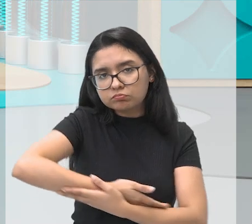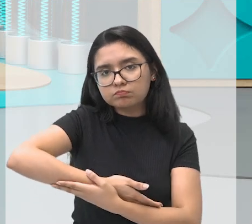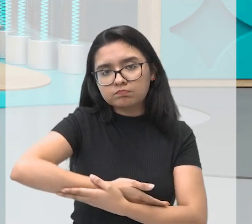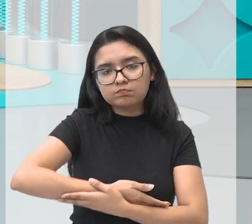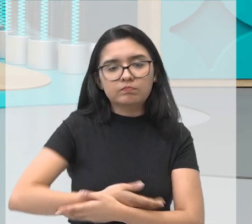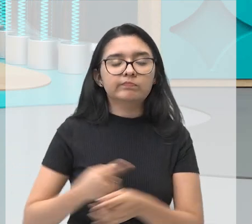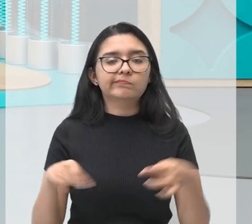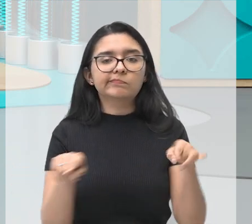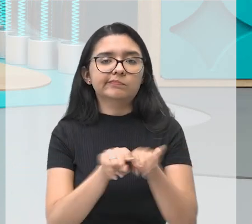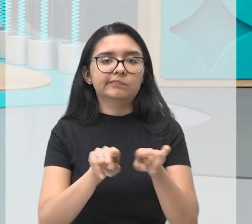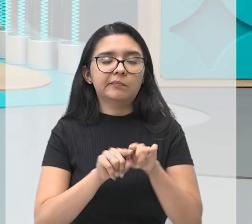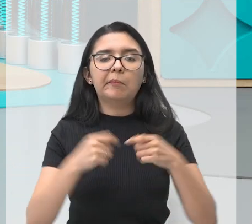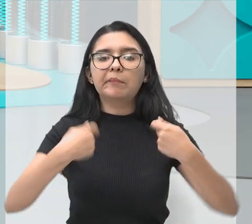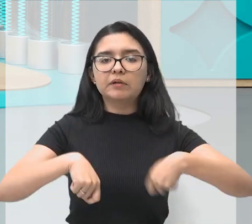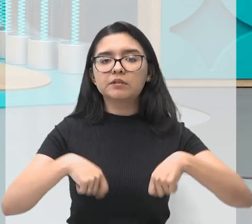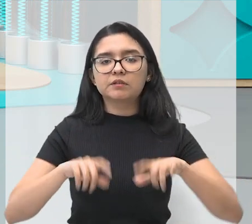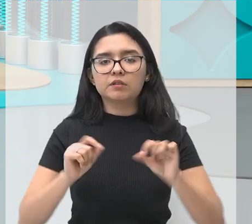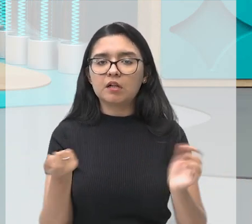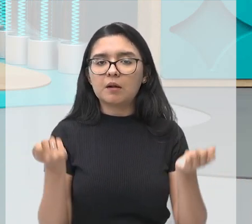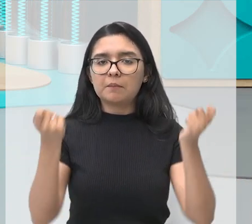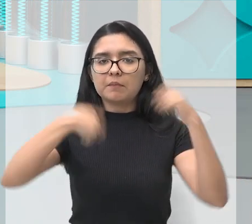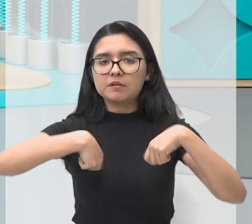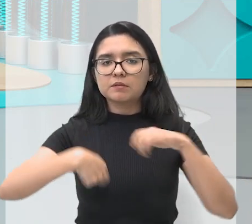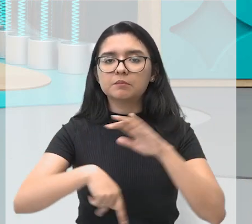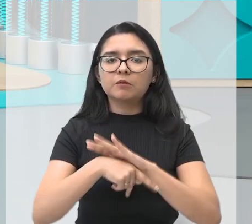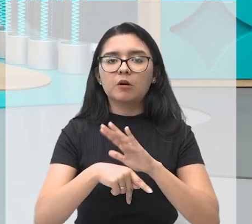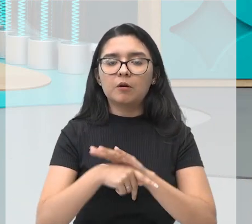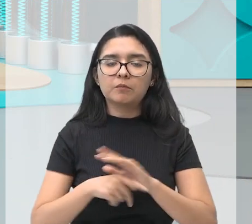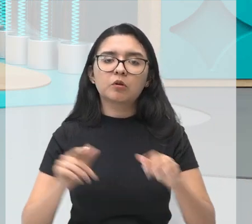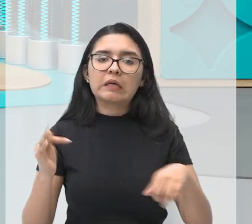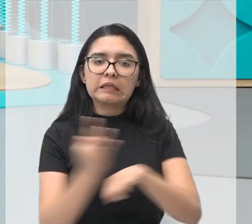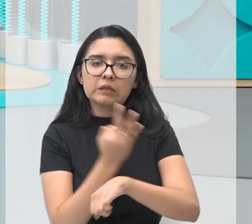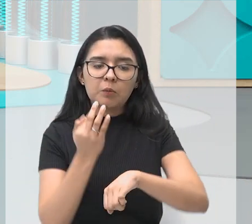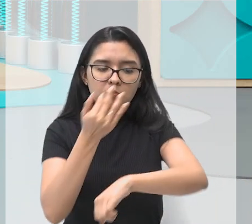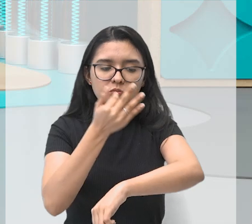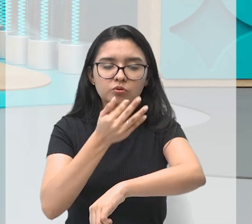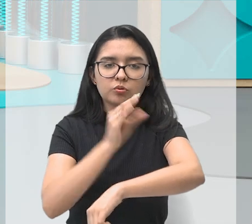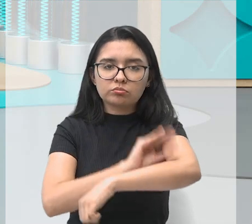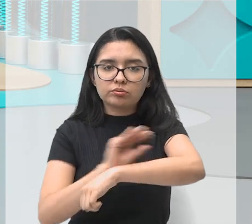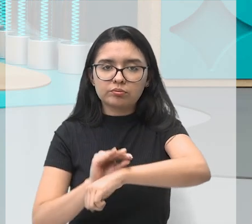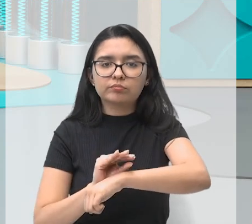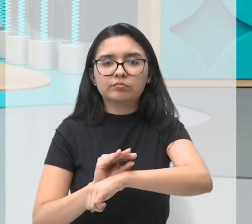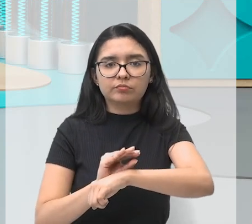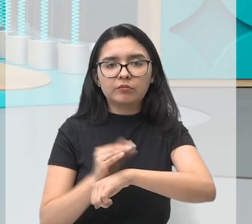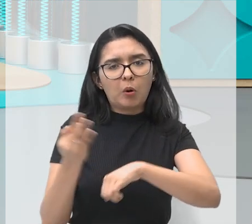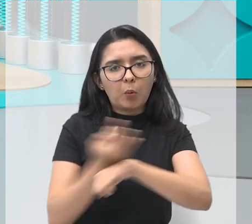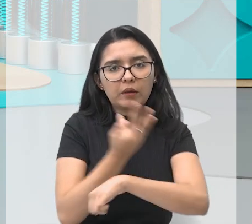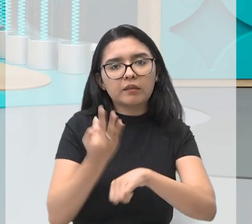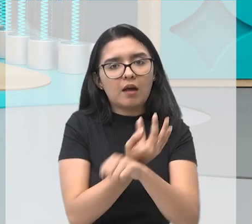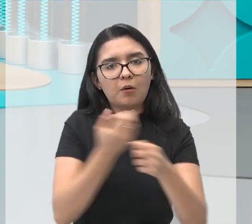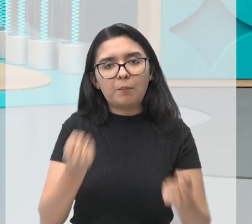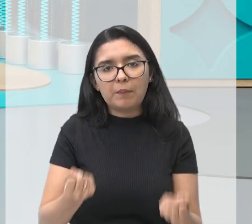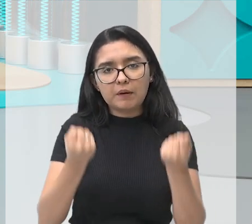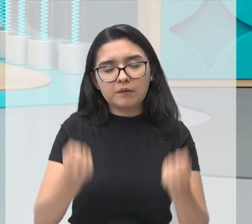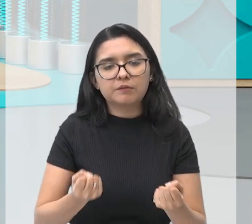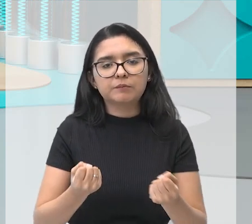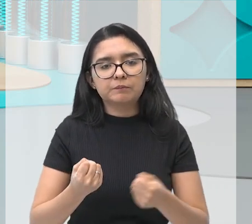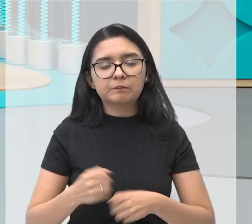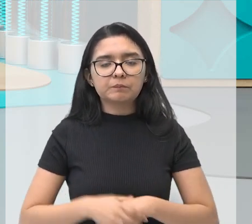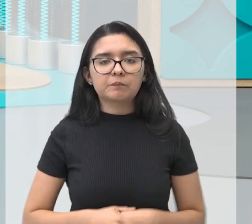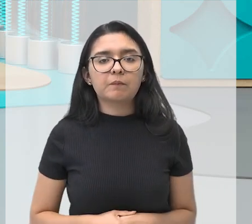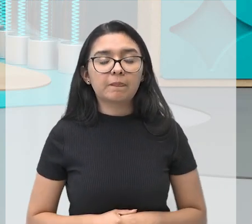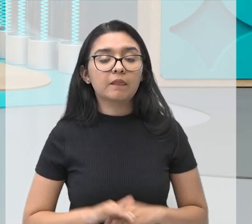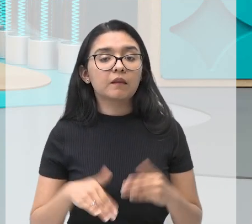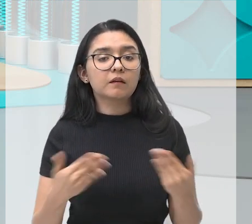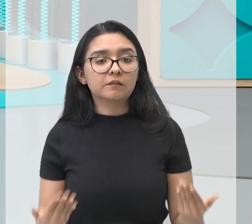gente precisa dessa capacidade da resistência muscular para conseguir durar aí um pouco mais de tempo. E